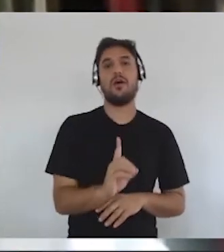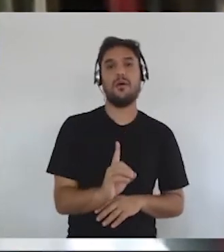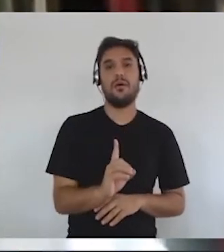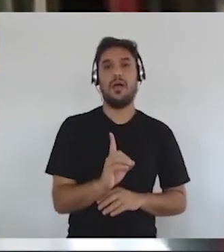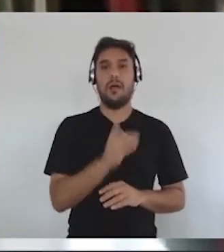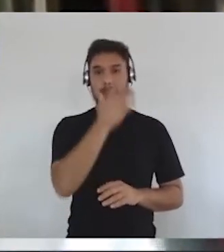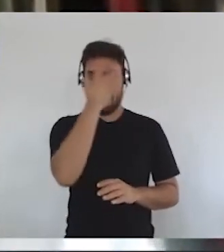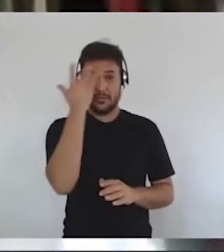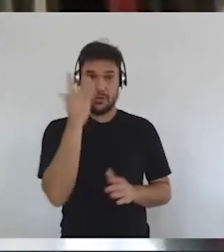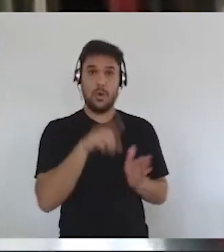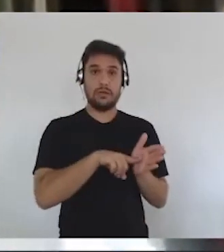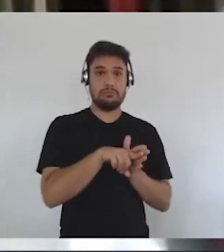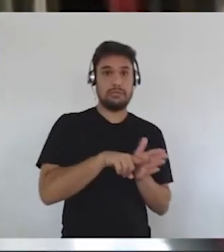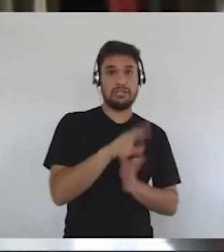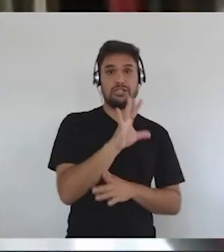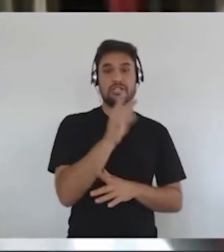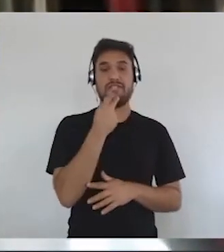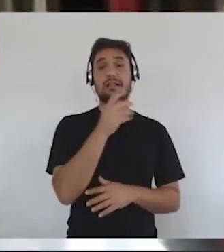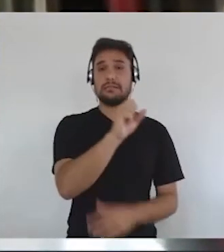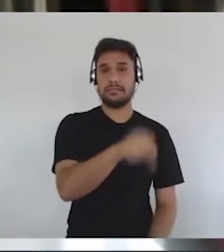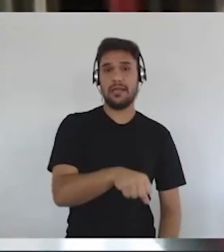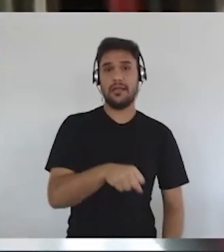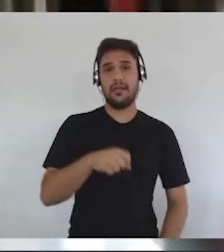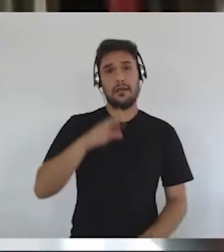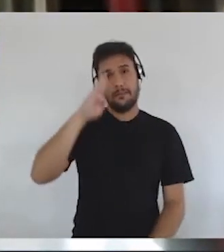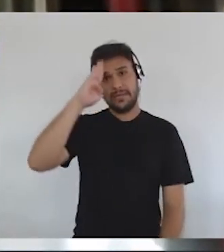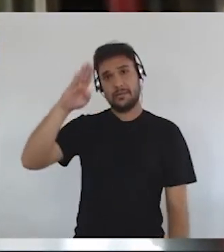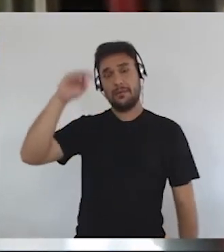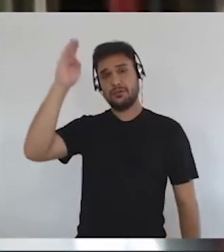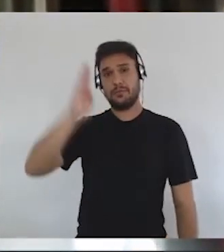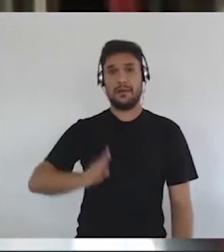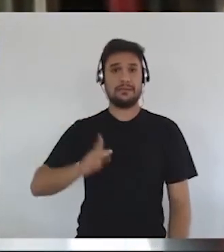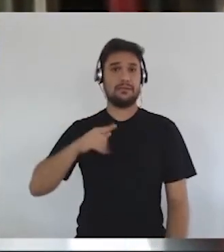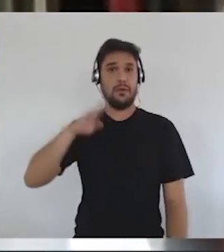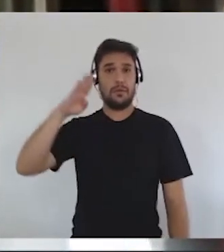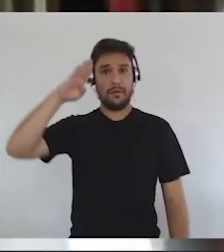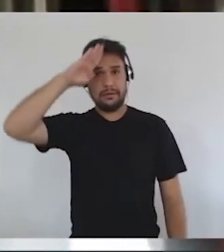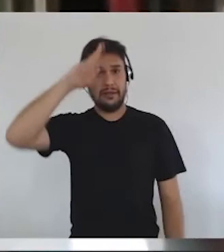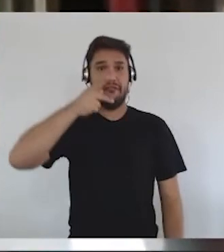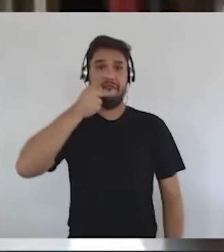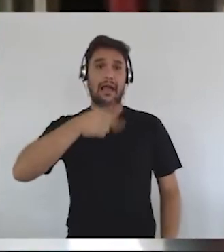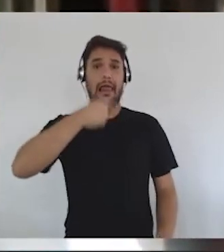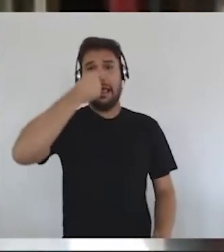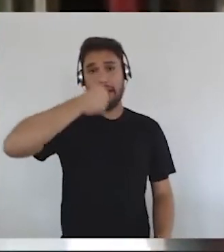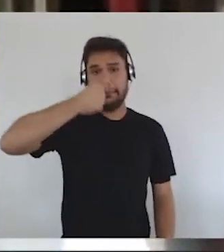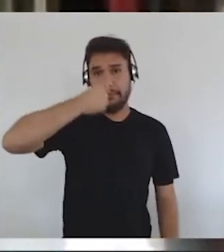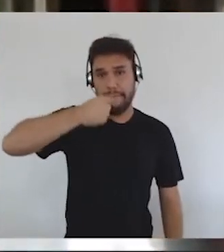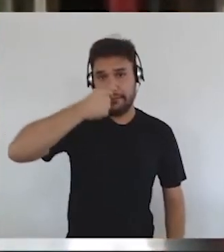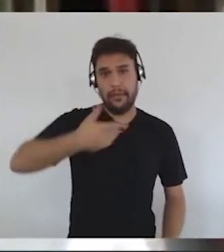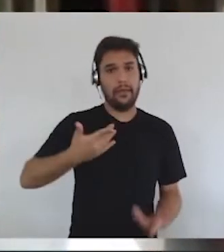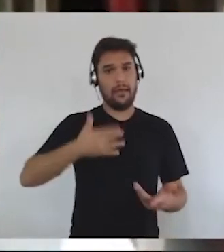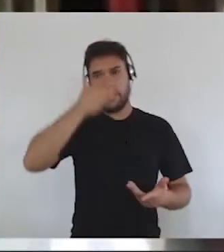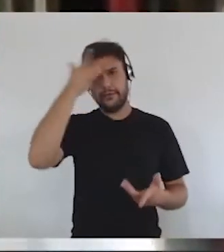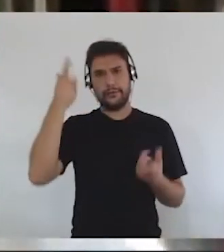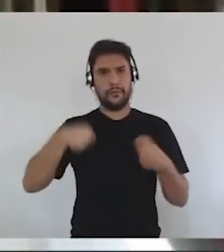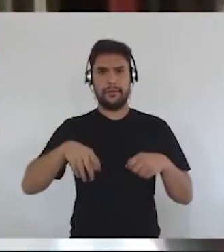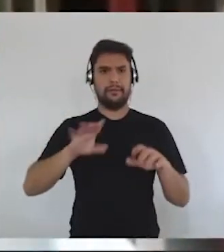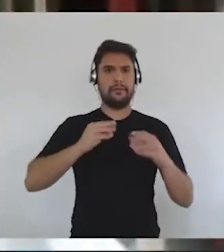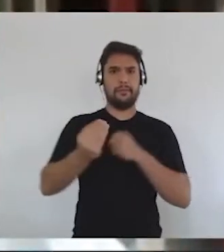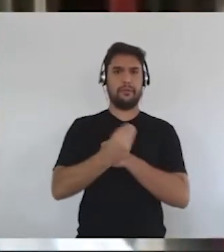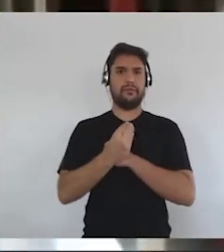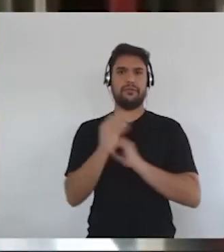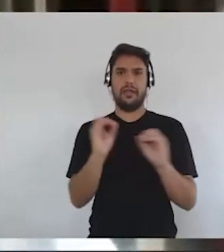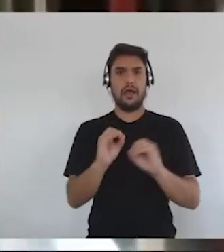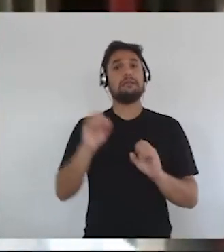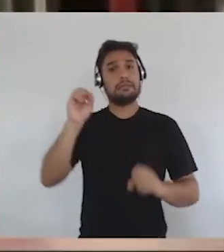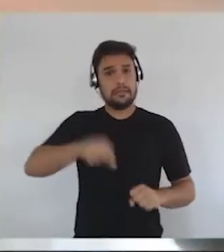os especialistas, sim. E ainda mais o Brasil com o presidente da República que vai em rede nacional e diz que é gripezinha e que ninguém precisa se proteger. Então, sim,